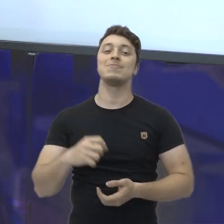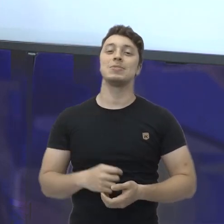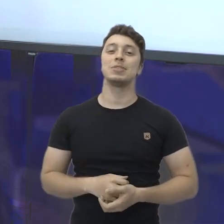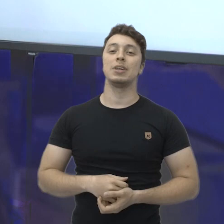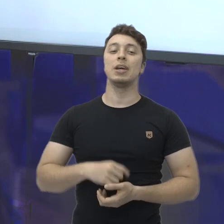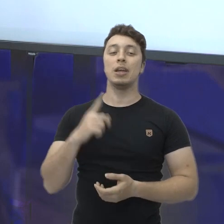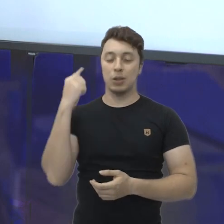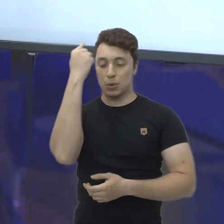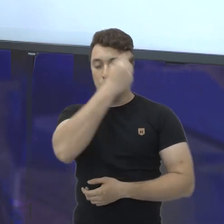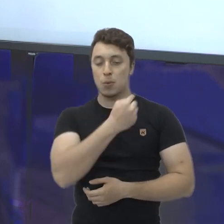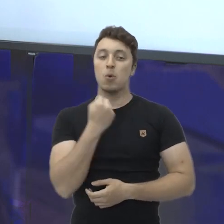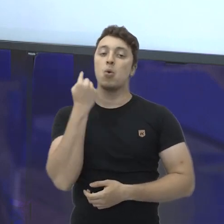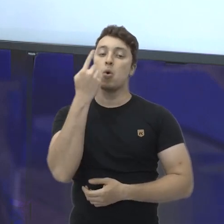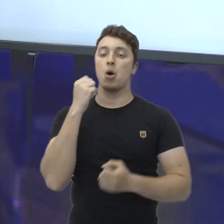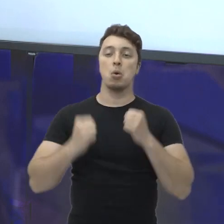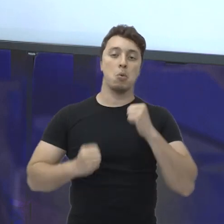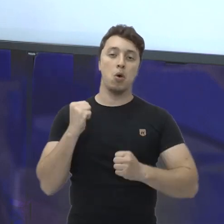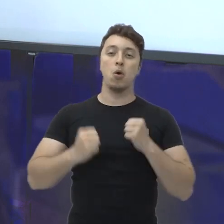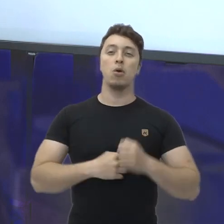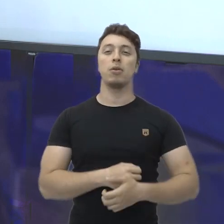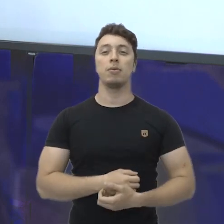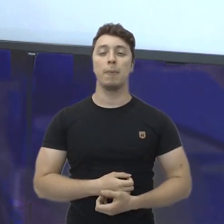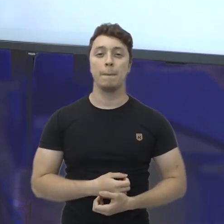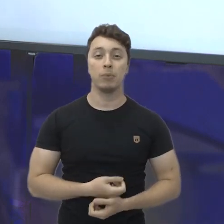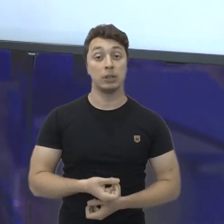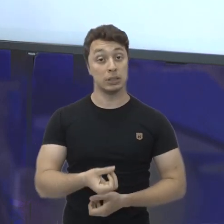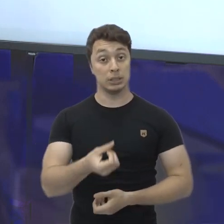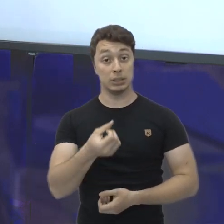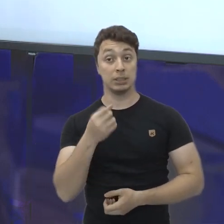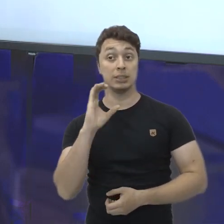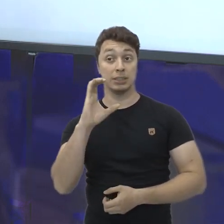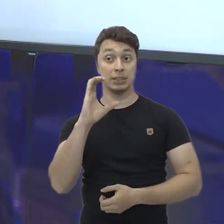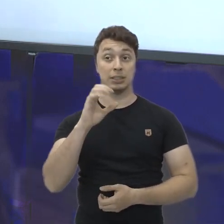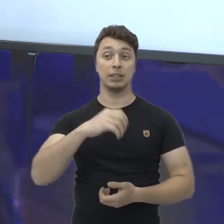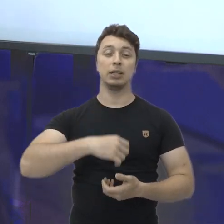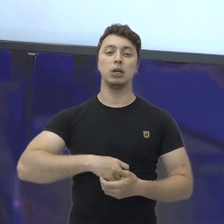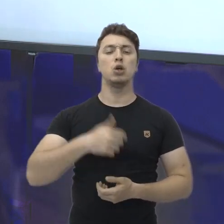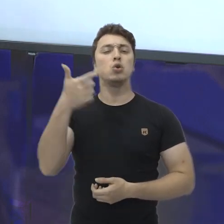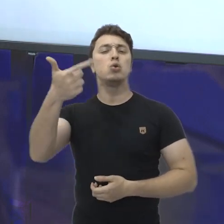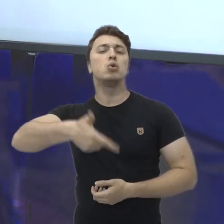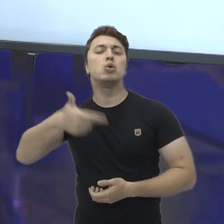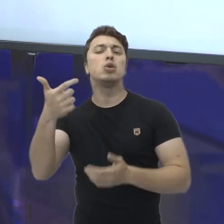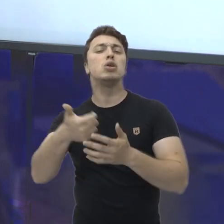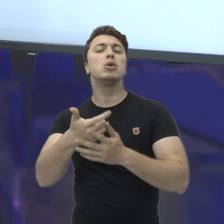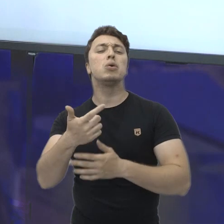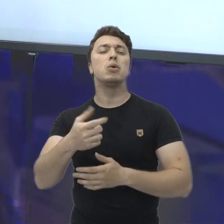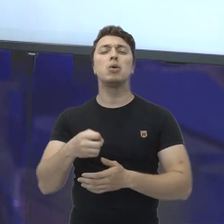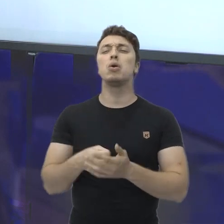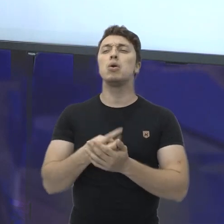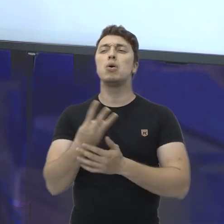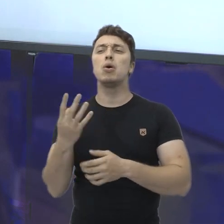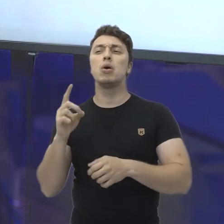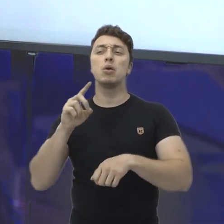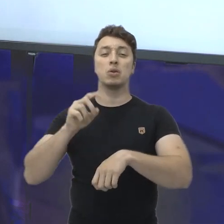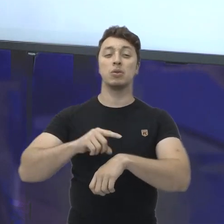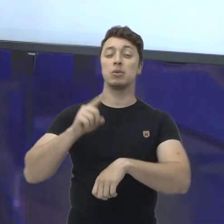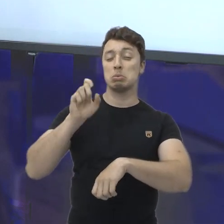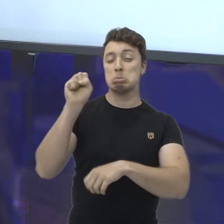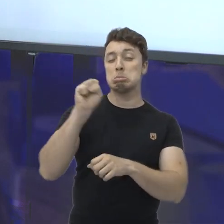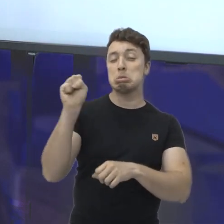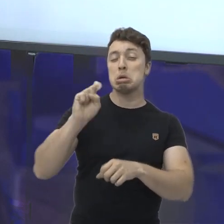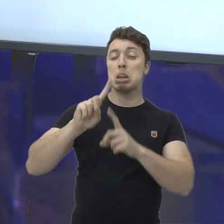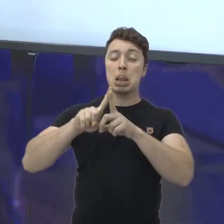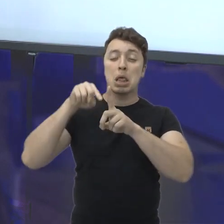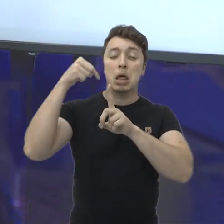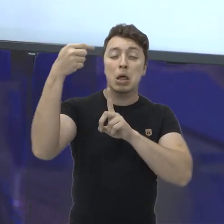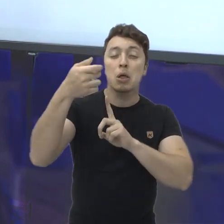de corrida. C. O segundo colocado terminou a prova quantos segundos após o